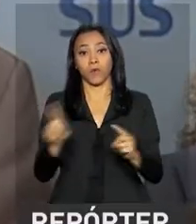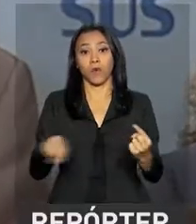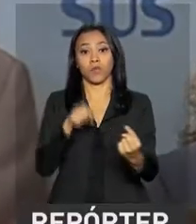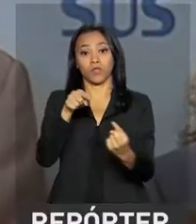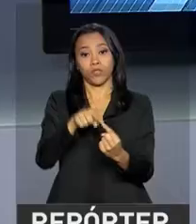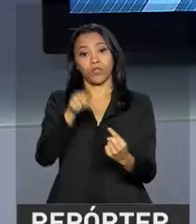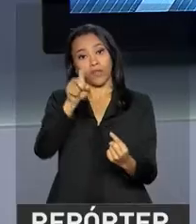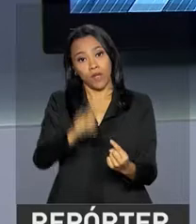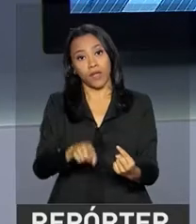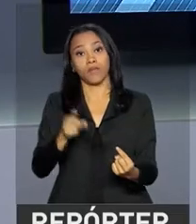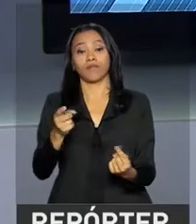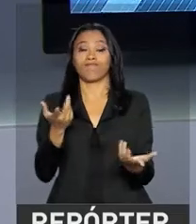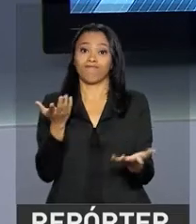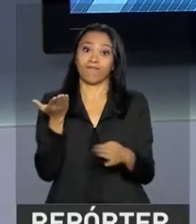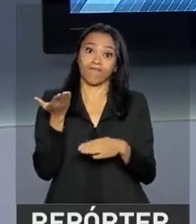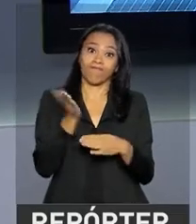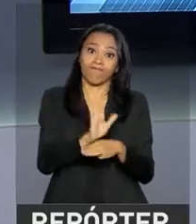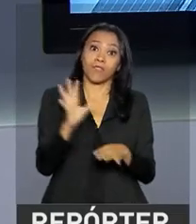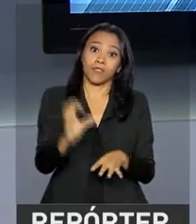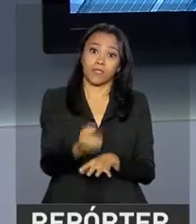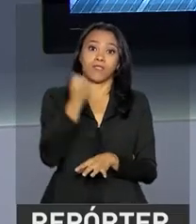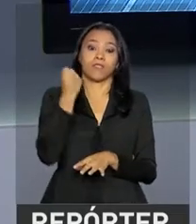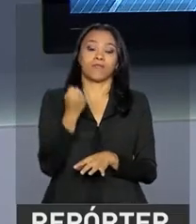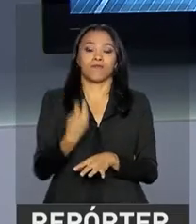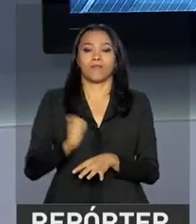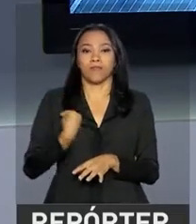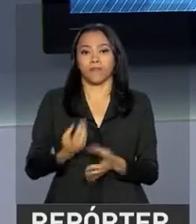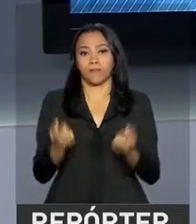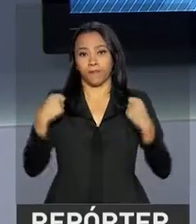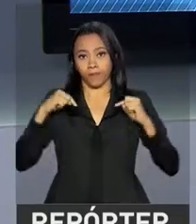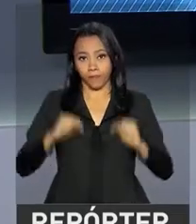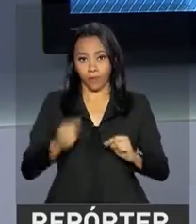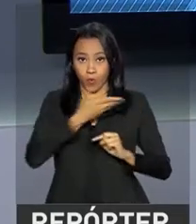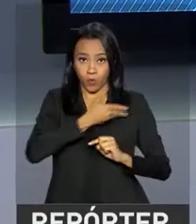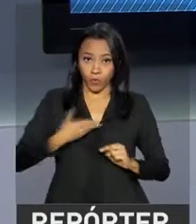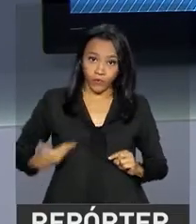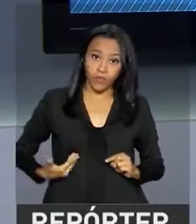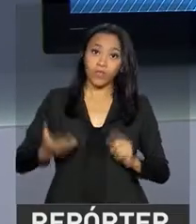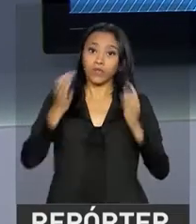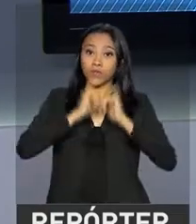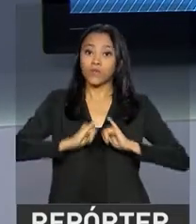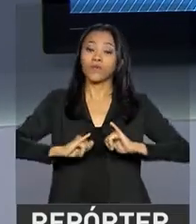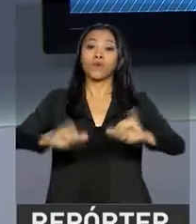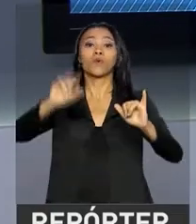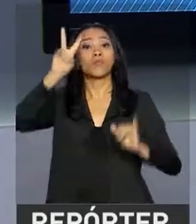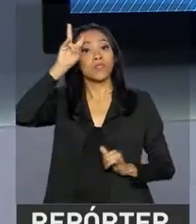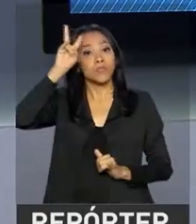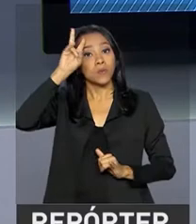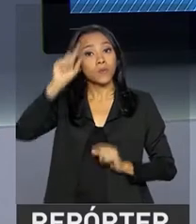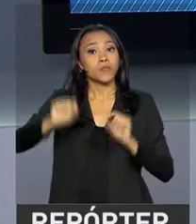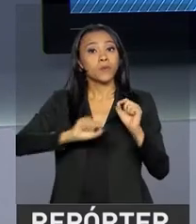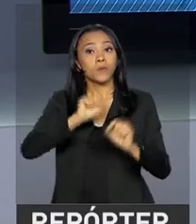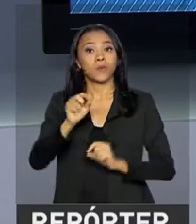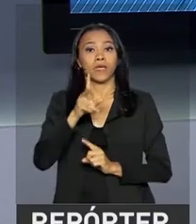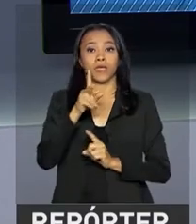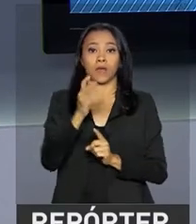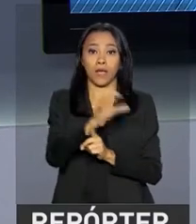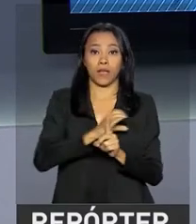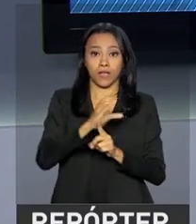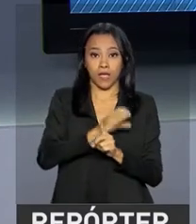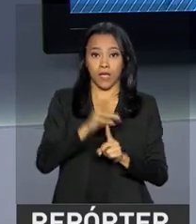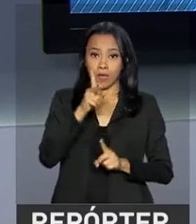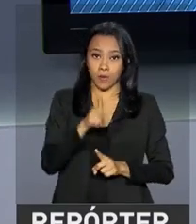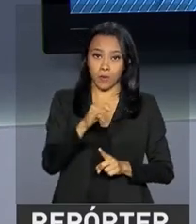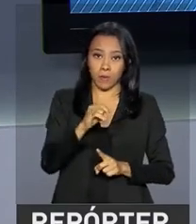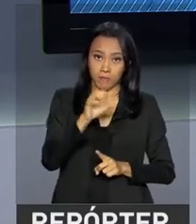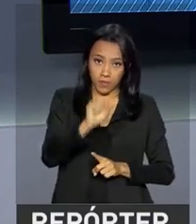vidas o governo divulgou nesta segunda feira o calendário de saques do fundo pis/pasep e agora homens e